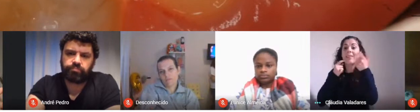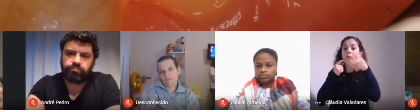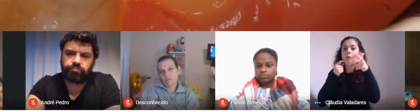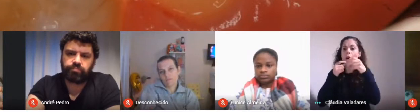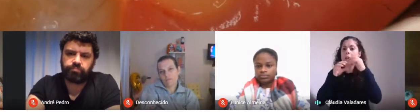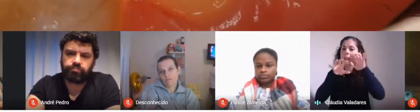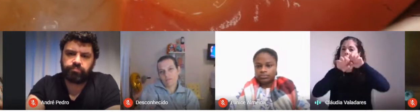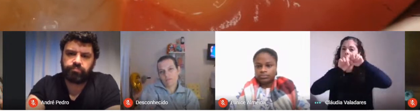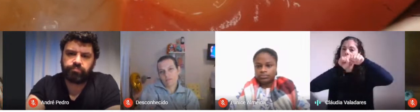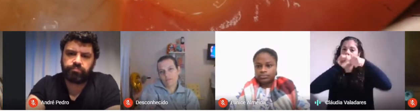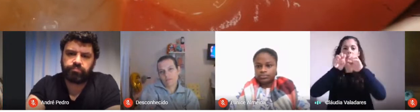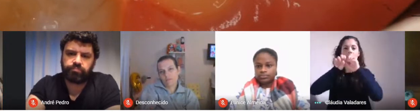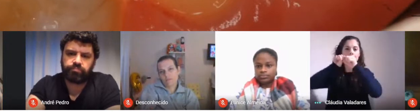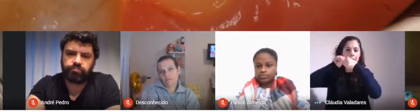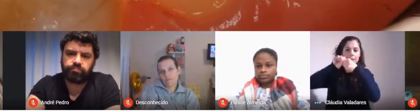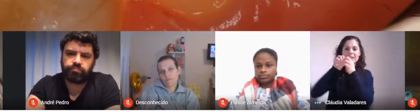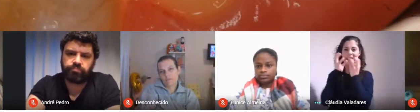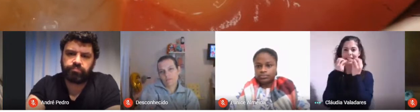dentes,